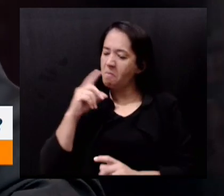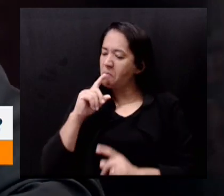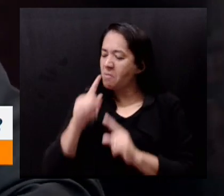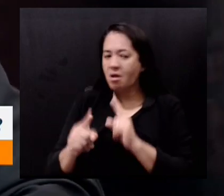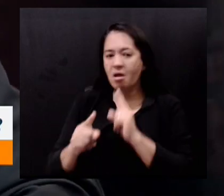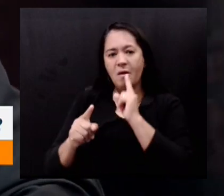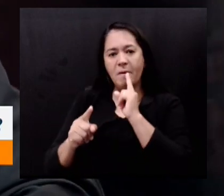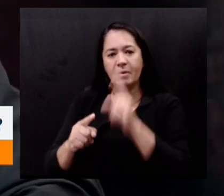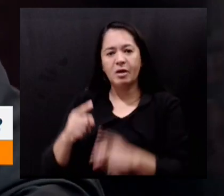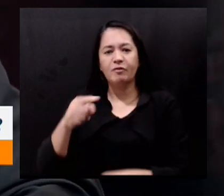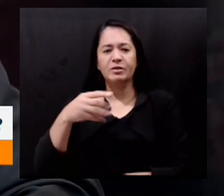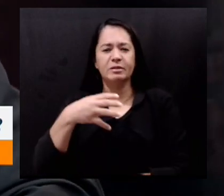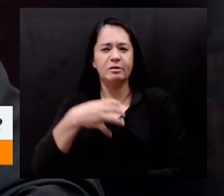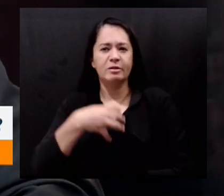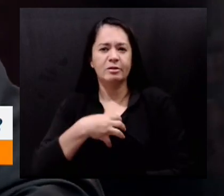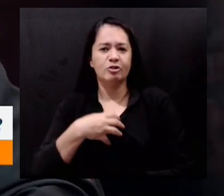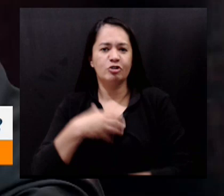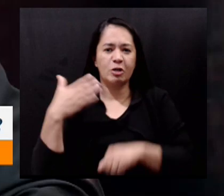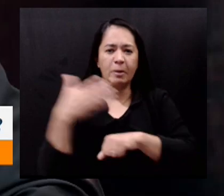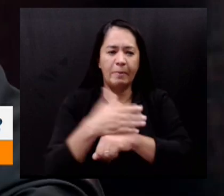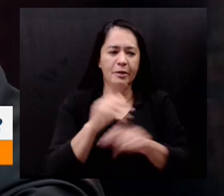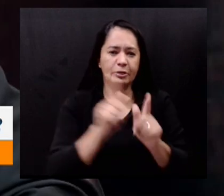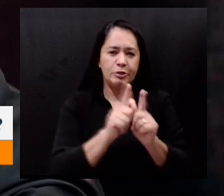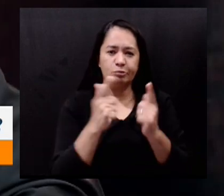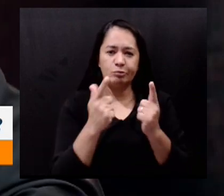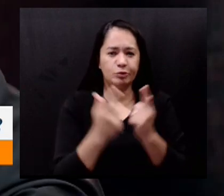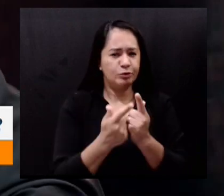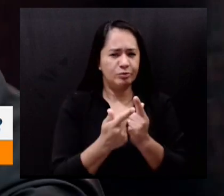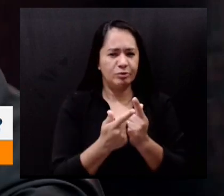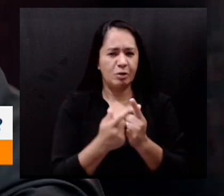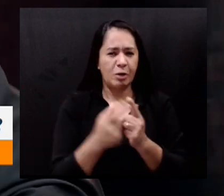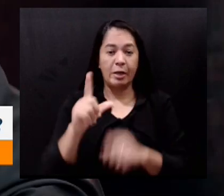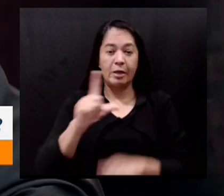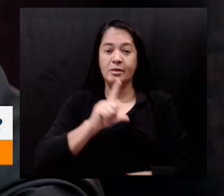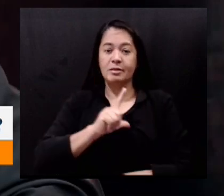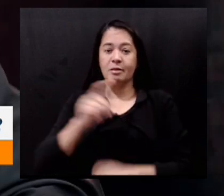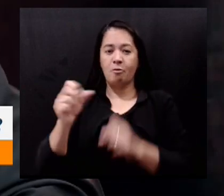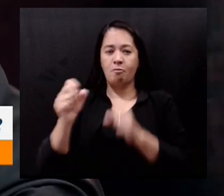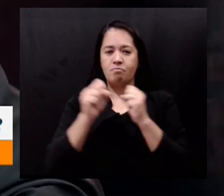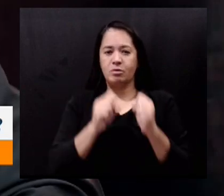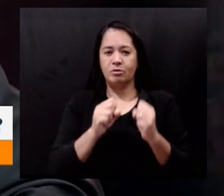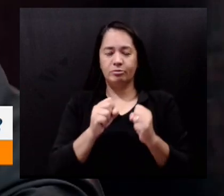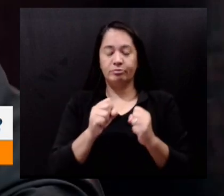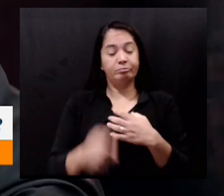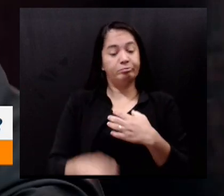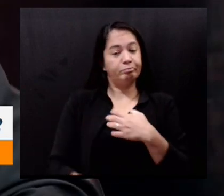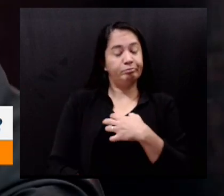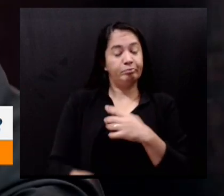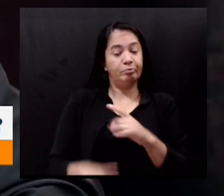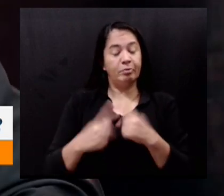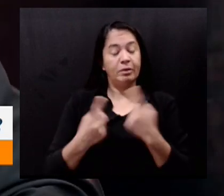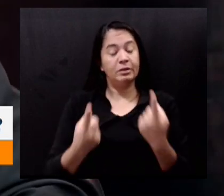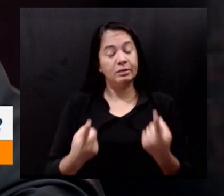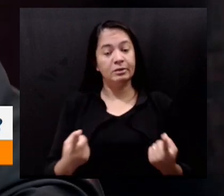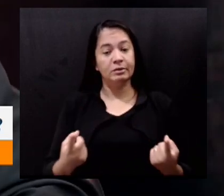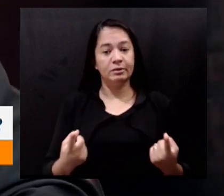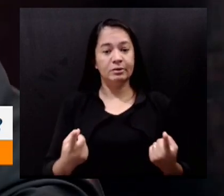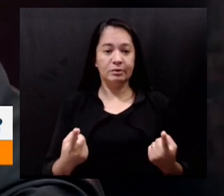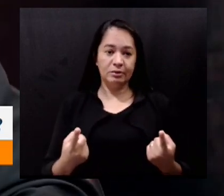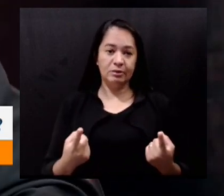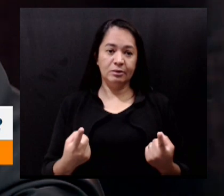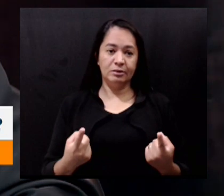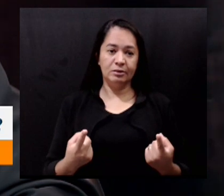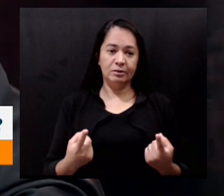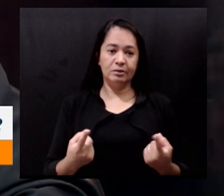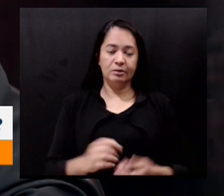um grupo, sentir que tem um poder, uma sensação de poder, mas que, a